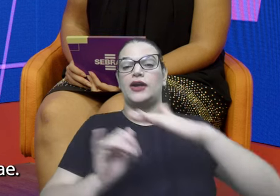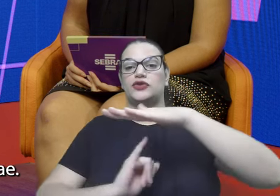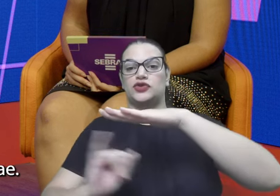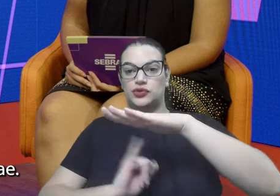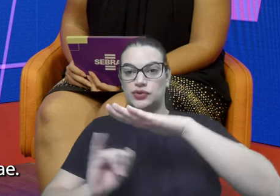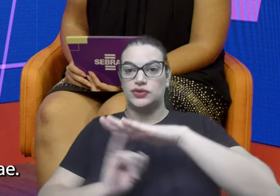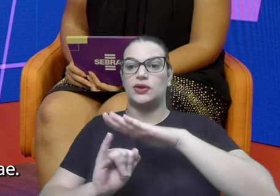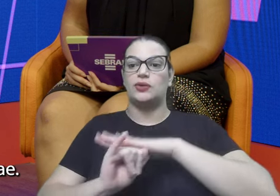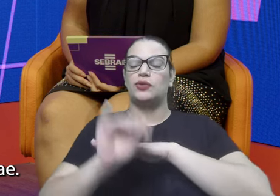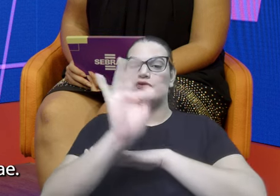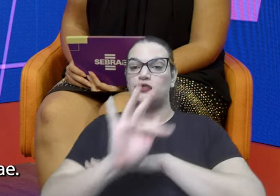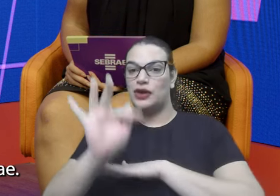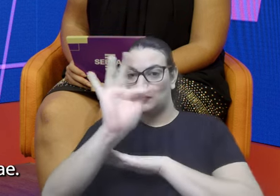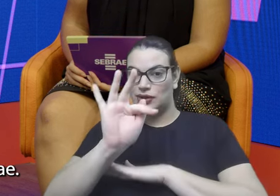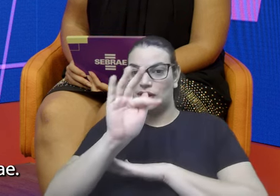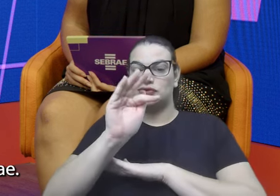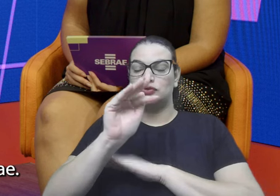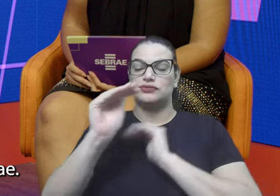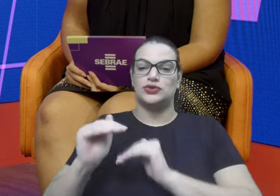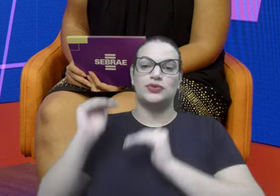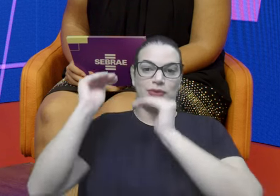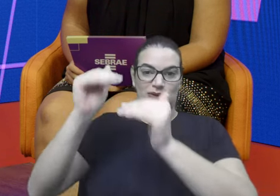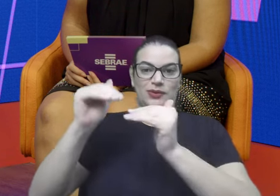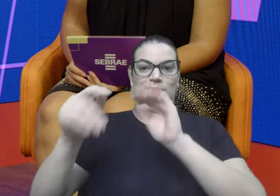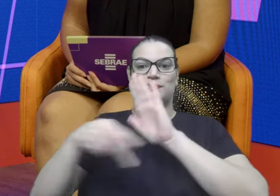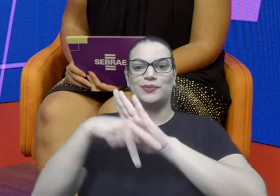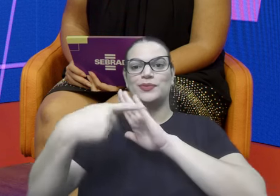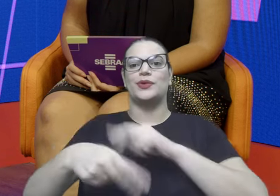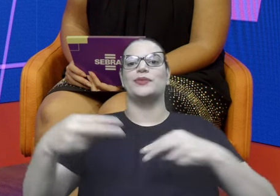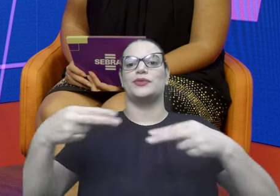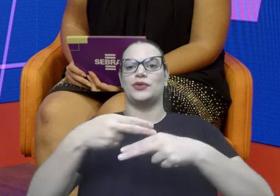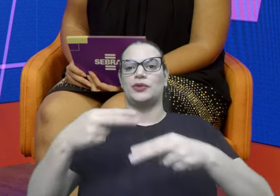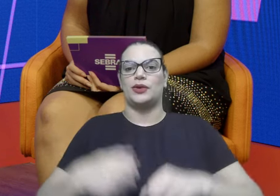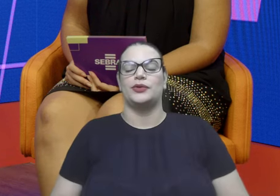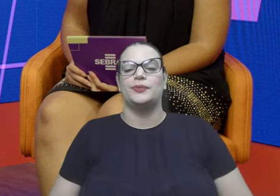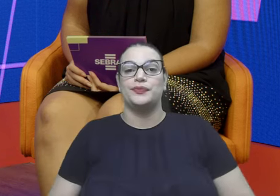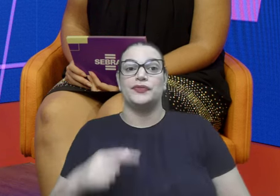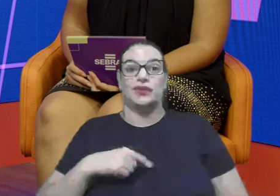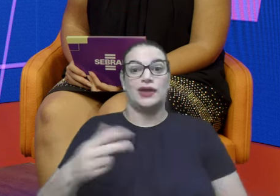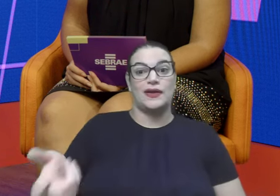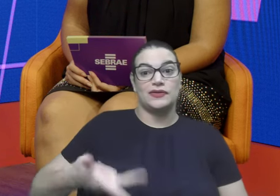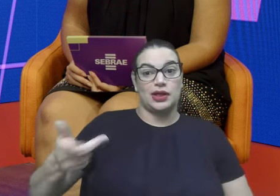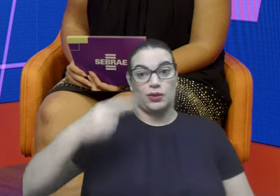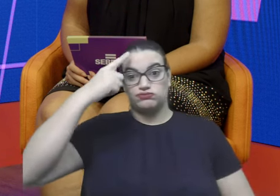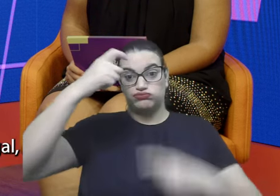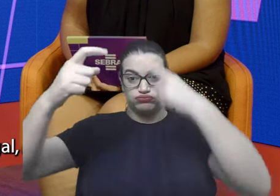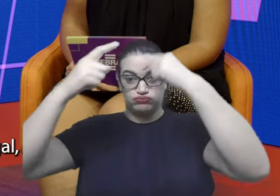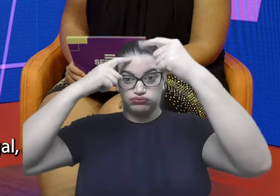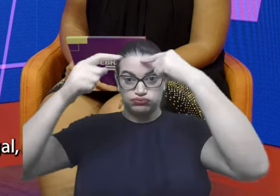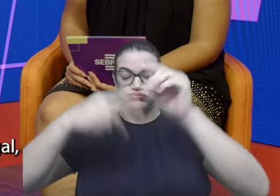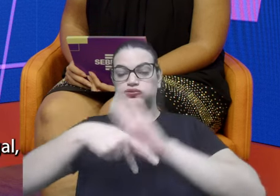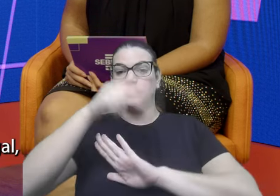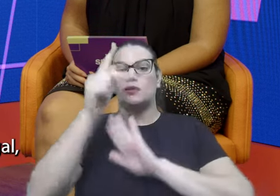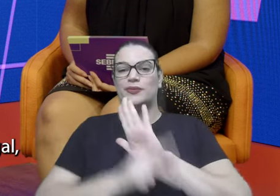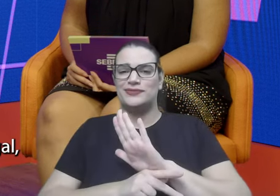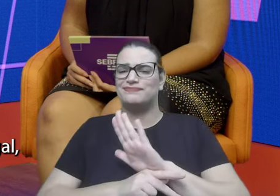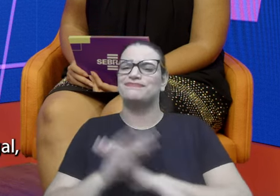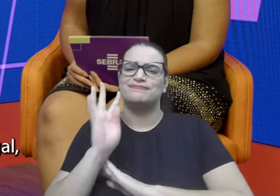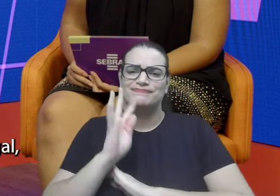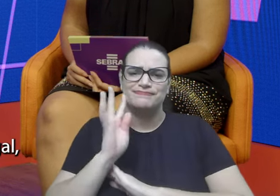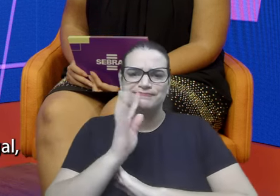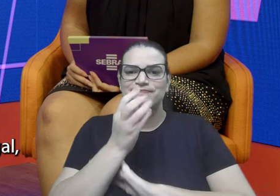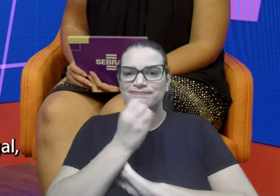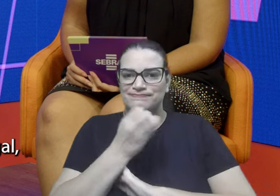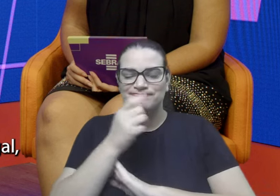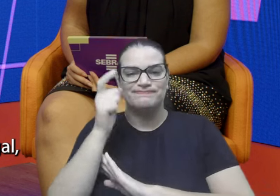instituição de ensino superior do sebrai então nós temos agora a aceleradora de ideias que é um projeto